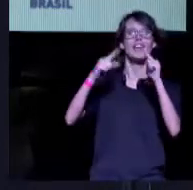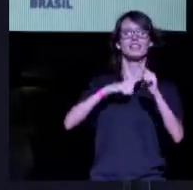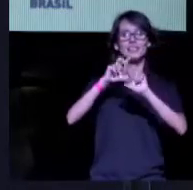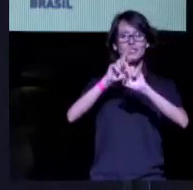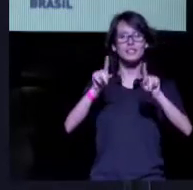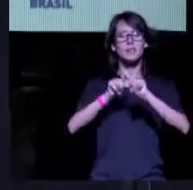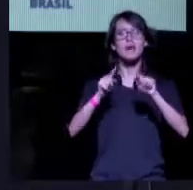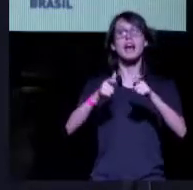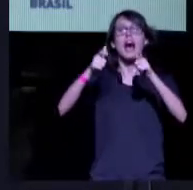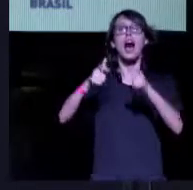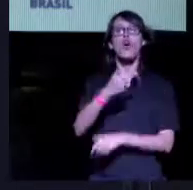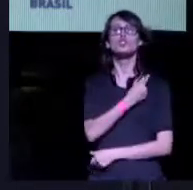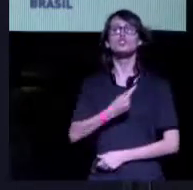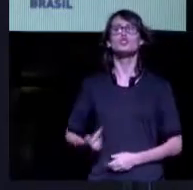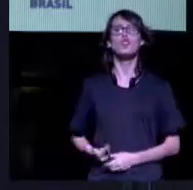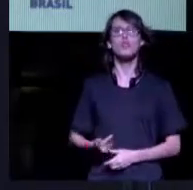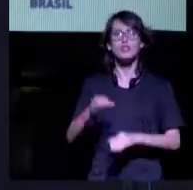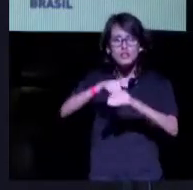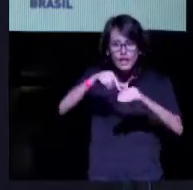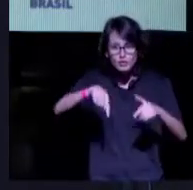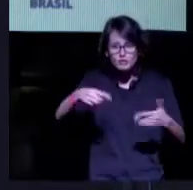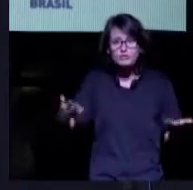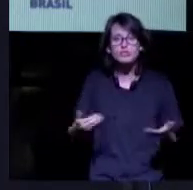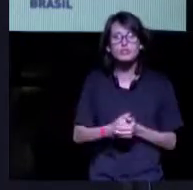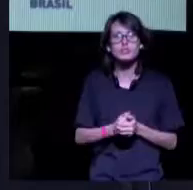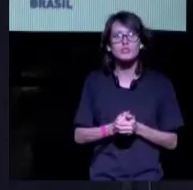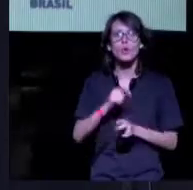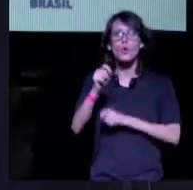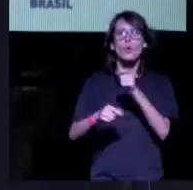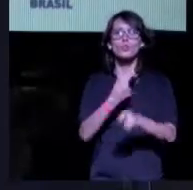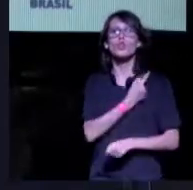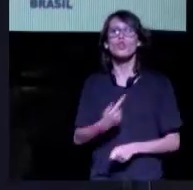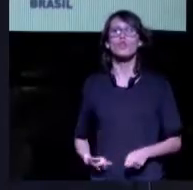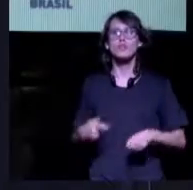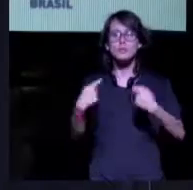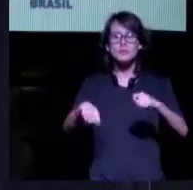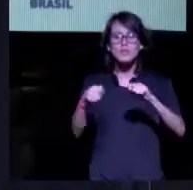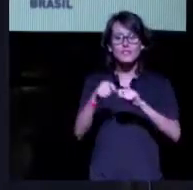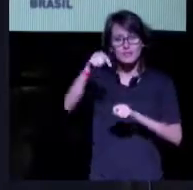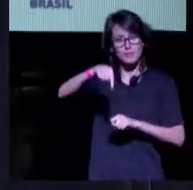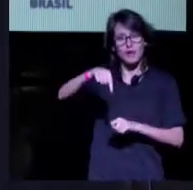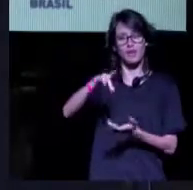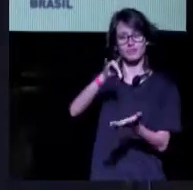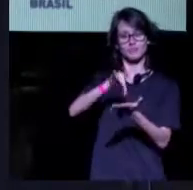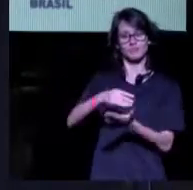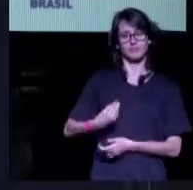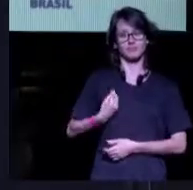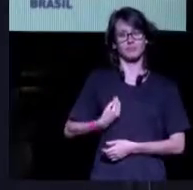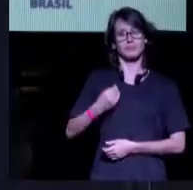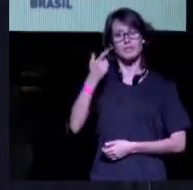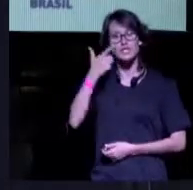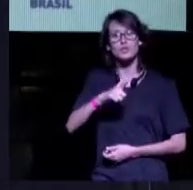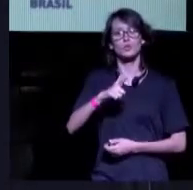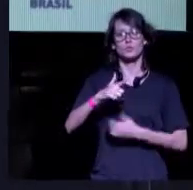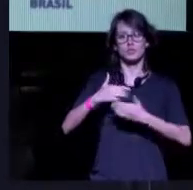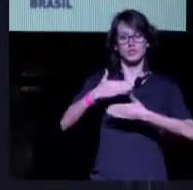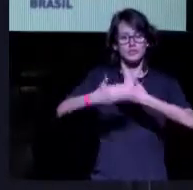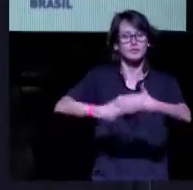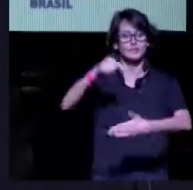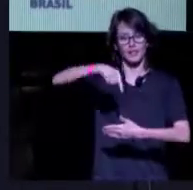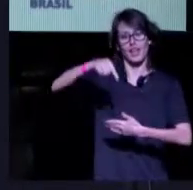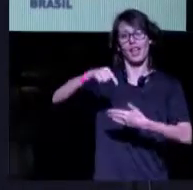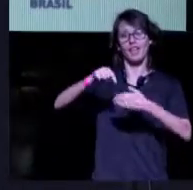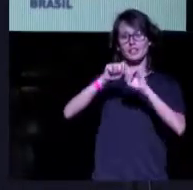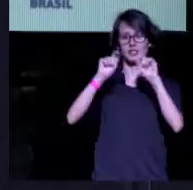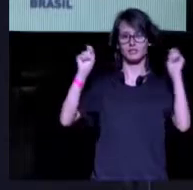onde o governo está nesse espaço que governo tem que ter que fazer esse espaço poderá existir para esse evento poderá acontecer aqui né pra mim